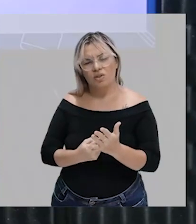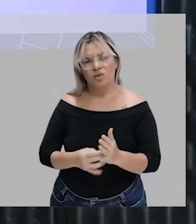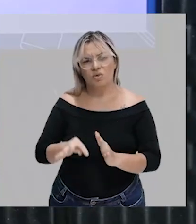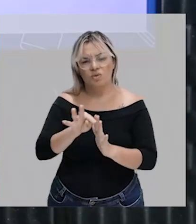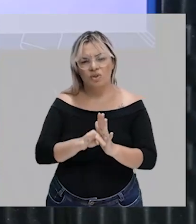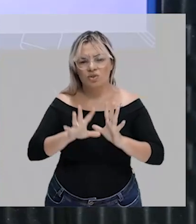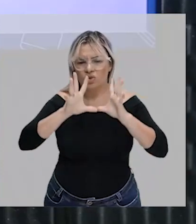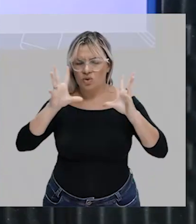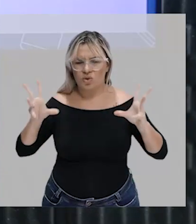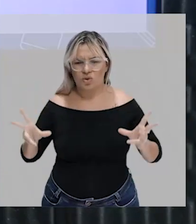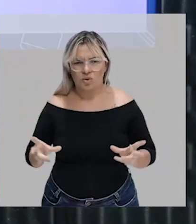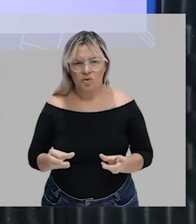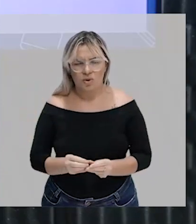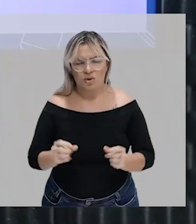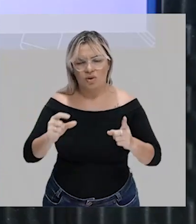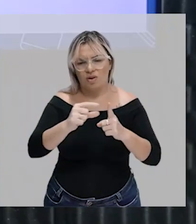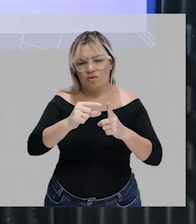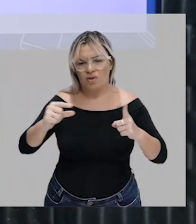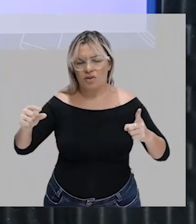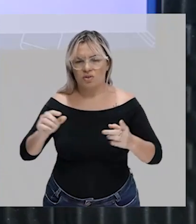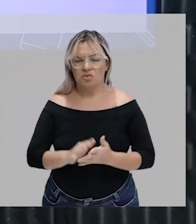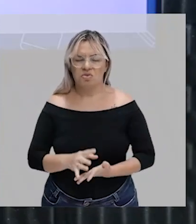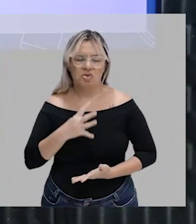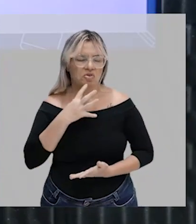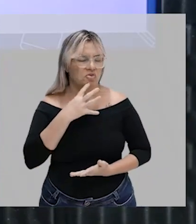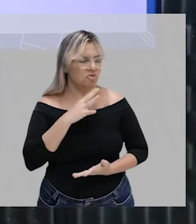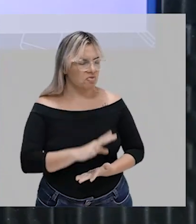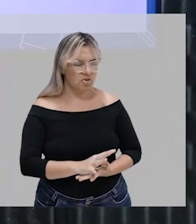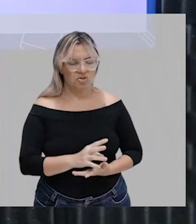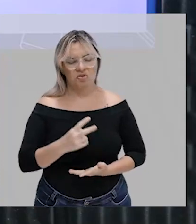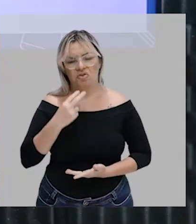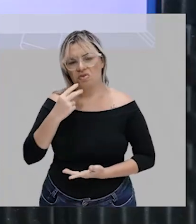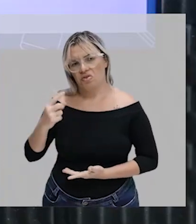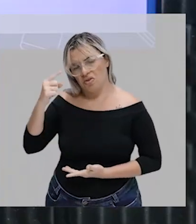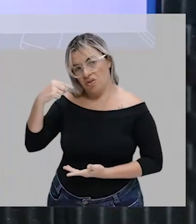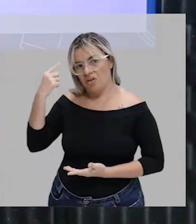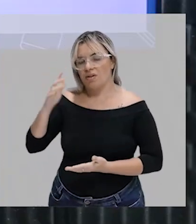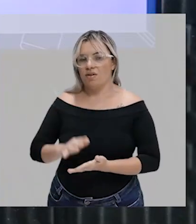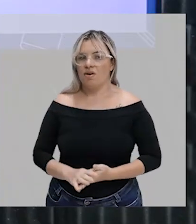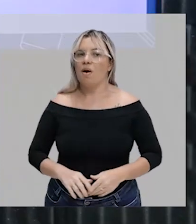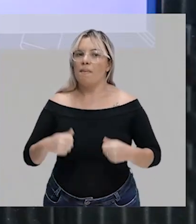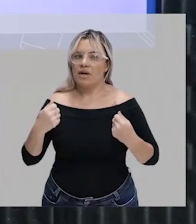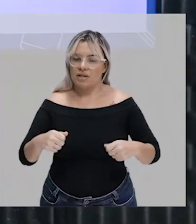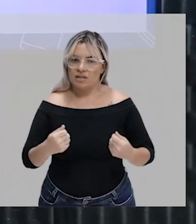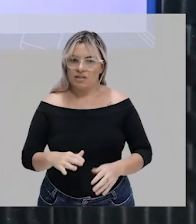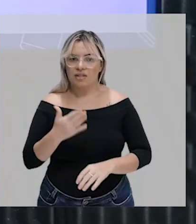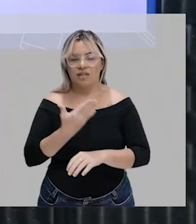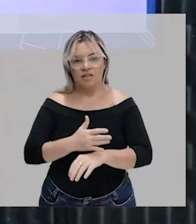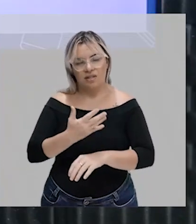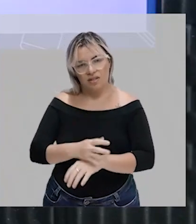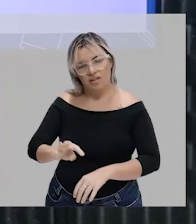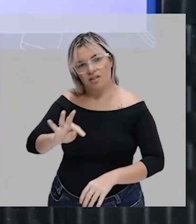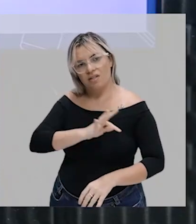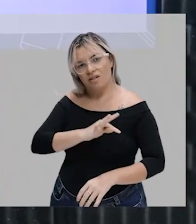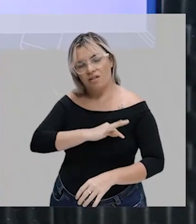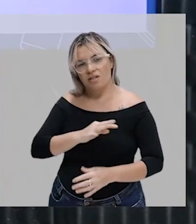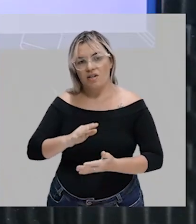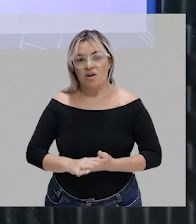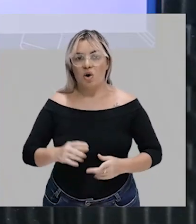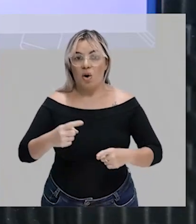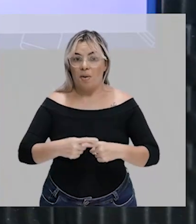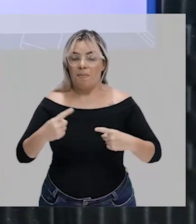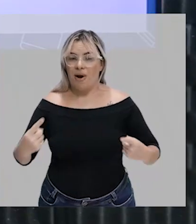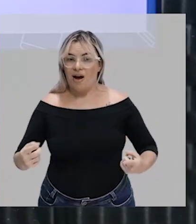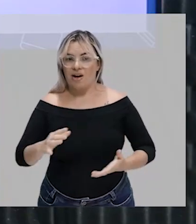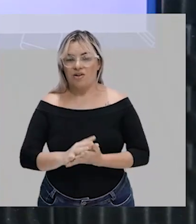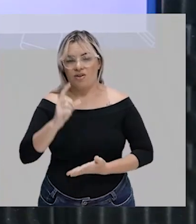o idioma? Bem, você vai ter que fazer essa técnica de ver palavra por palavra. Mas o espanhol ele não é tão difícil